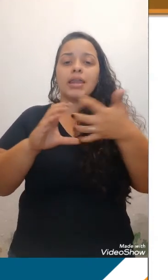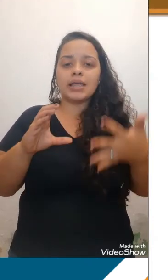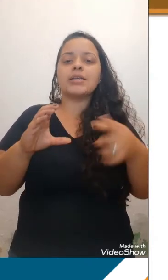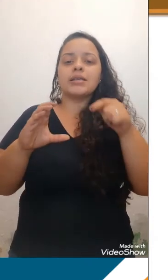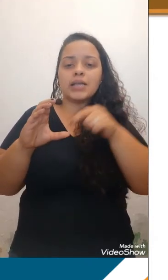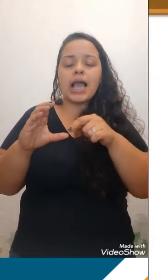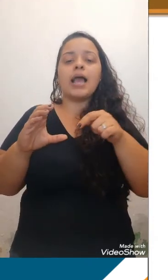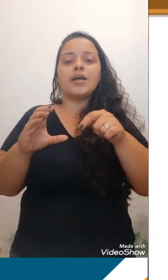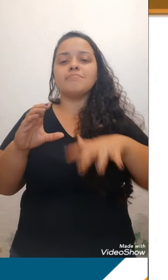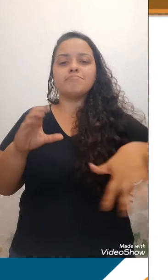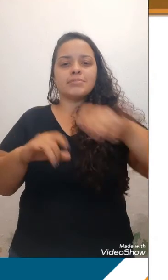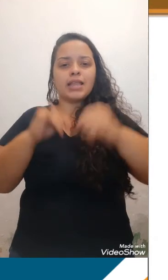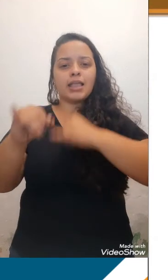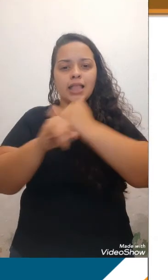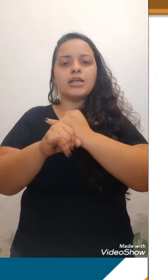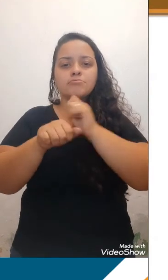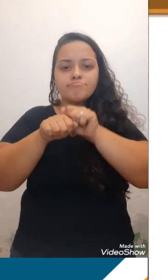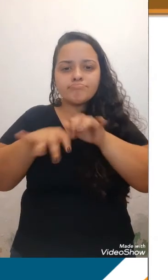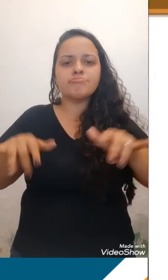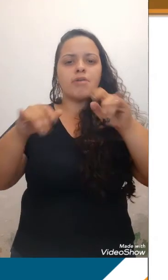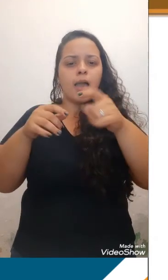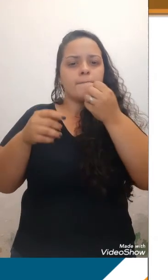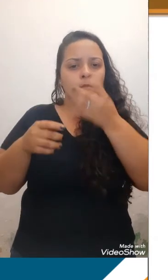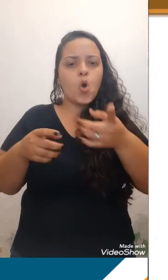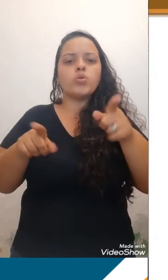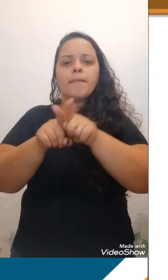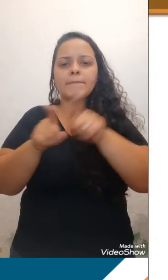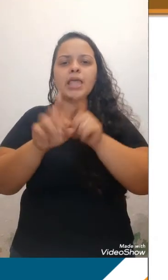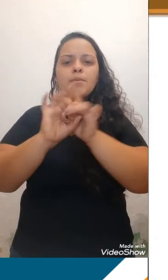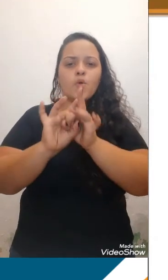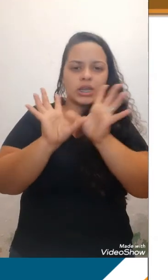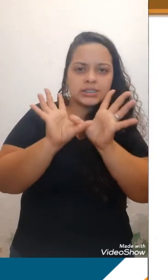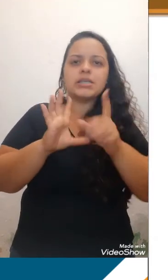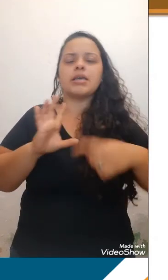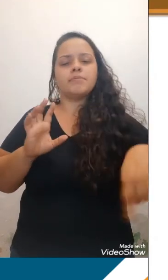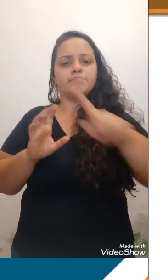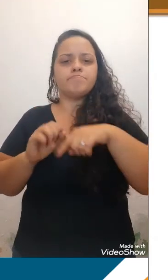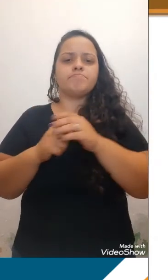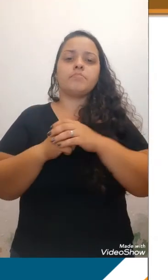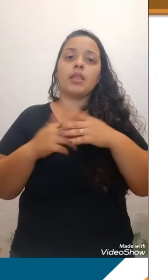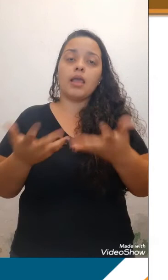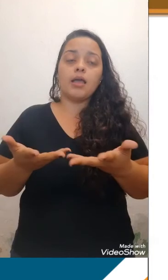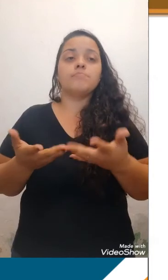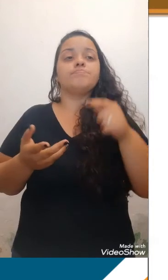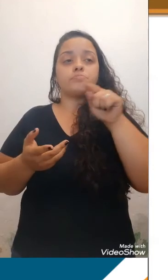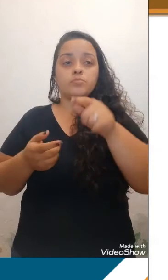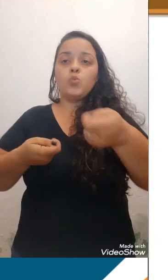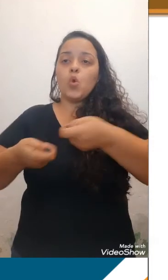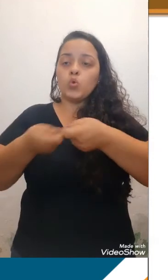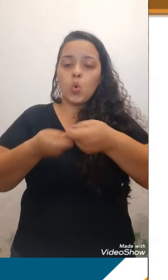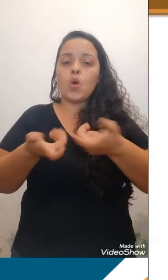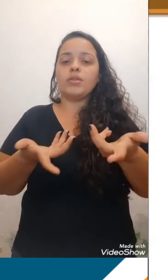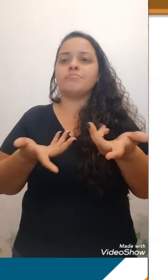como ambiente importante para a amplitude da democracia, devido ao seu caráter informativo e deliberativo. Desse modo,